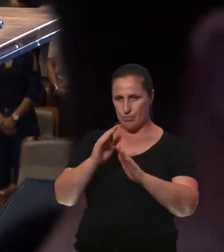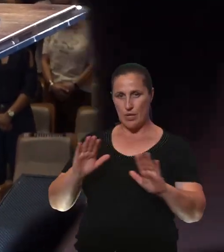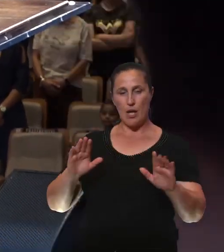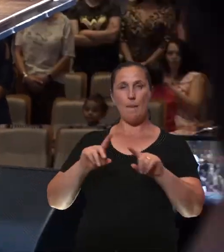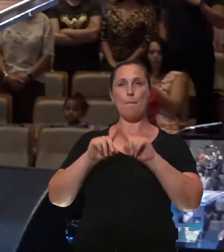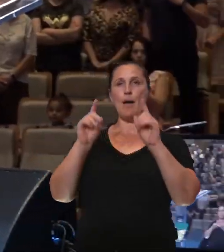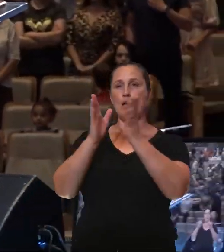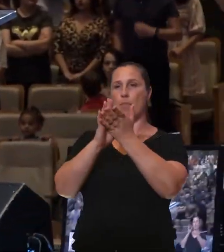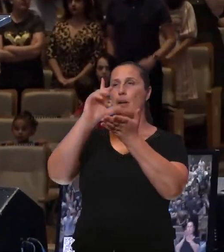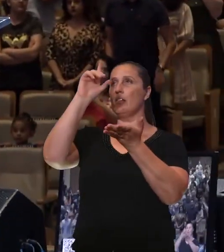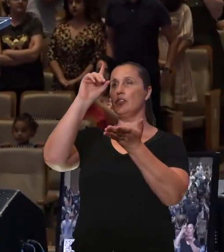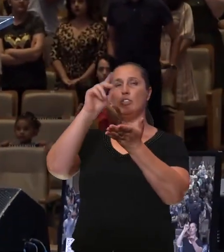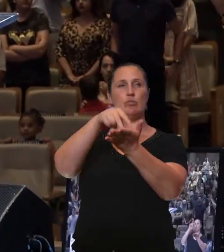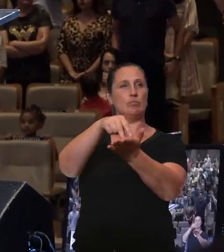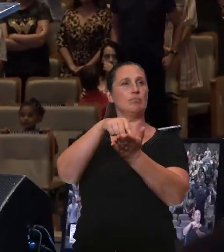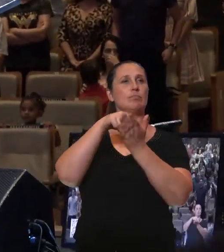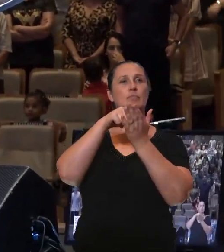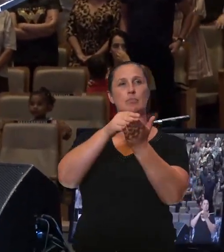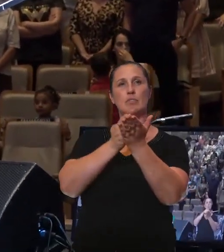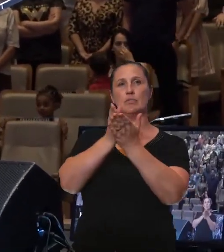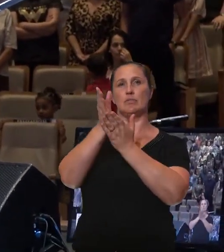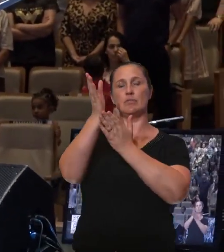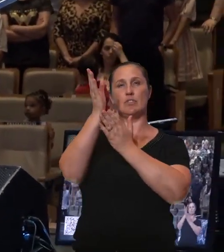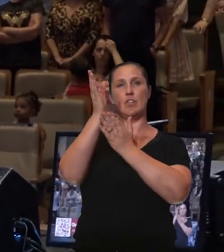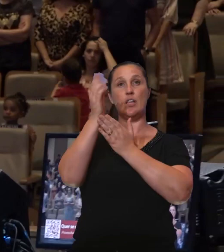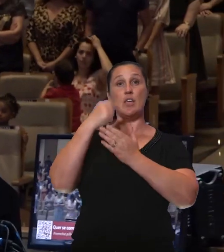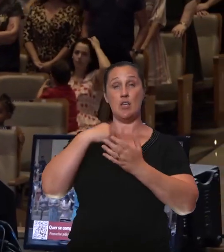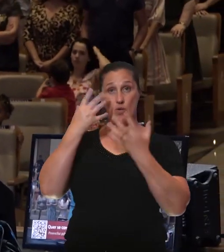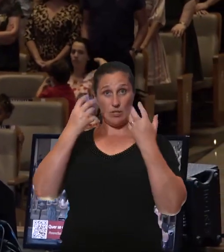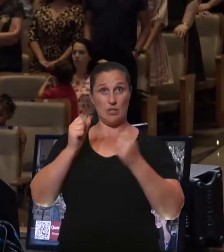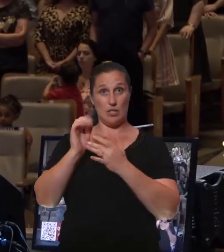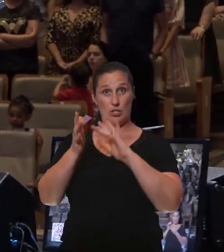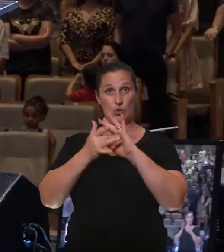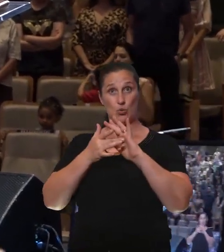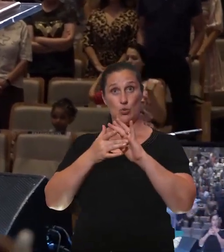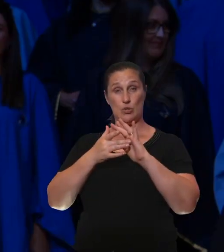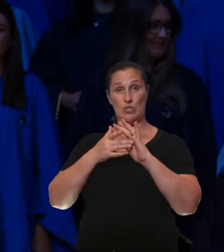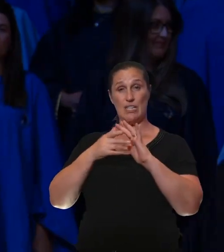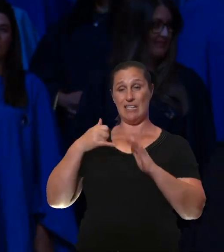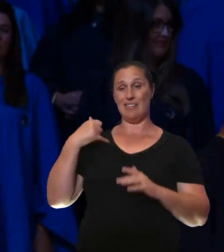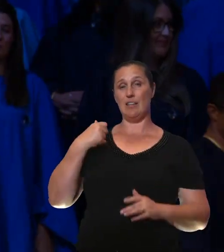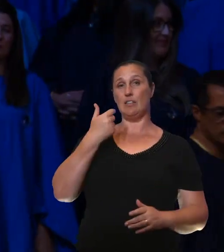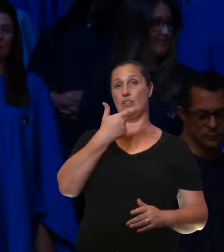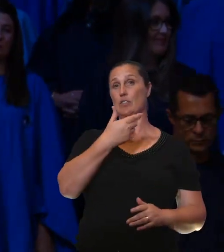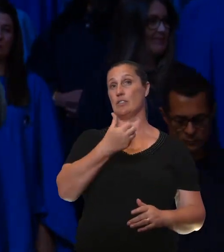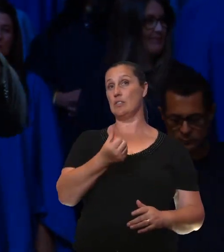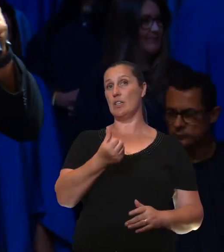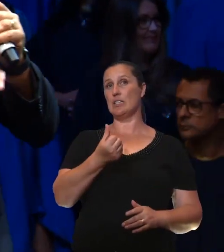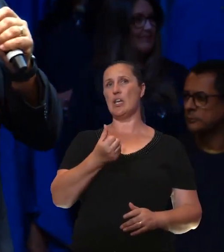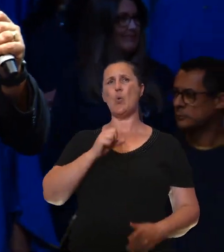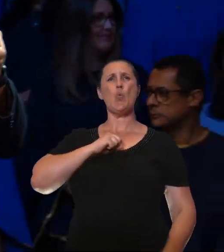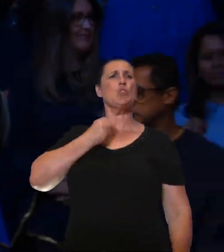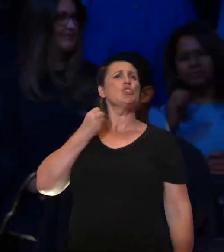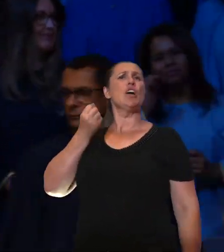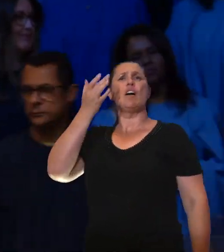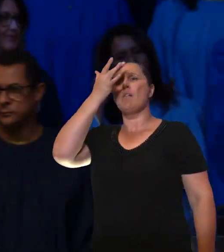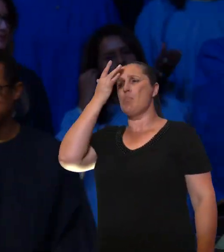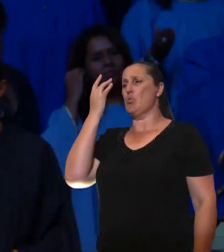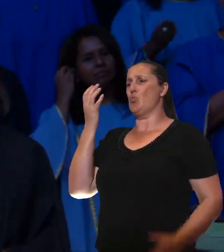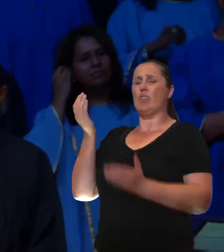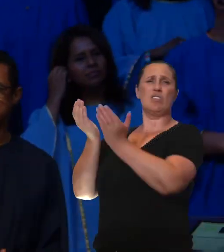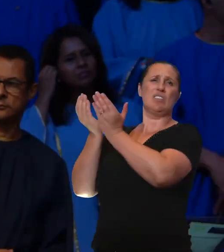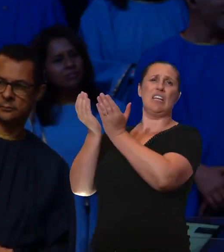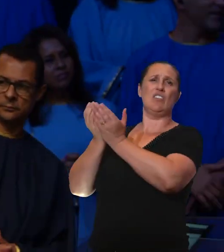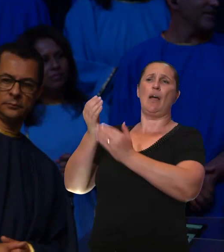de pé. Eu me converti com 26 anos, eu sou um improvável. Eu odiava crente, eu falava que crente